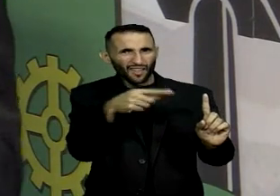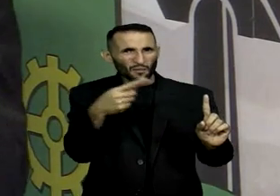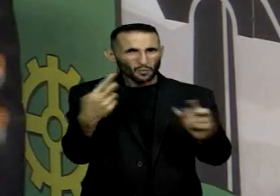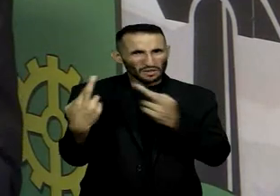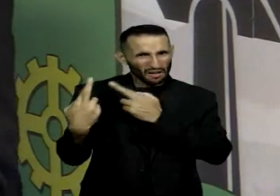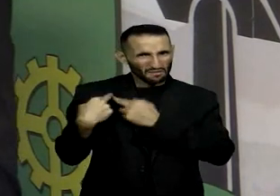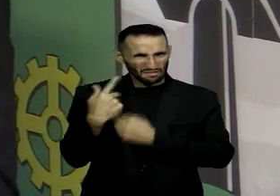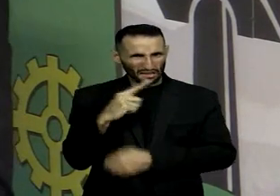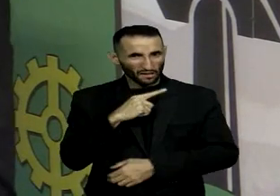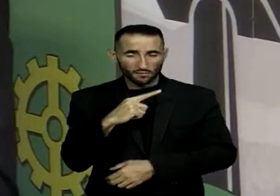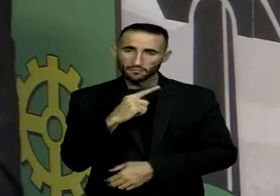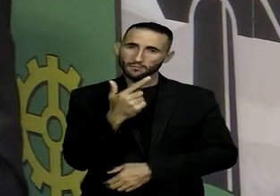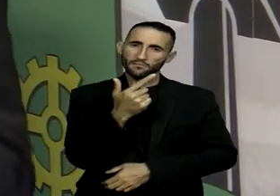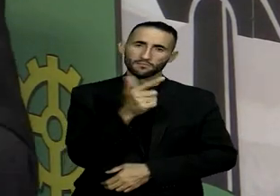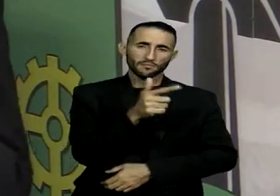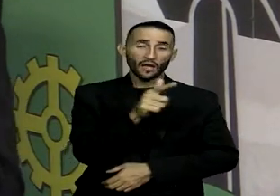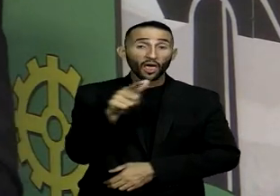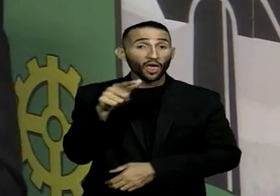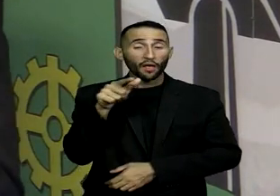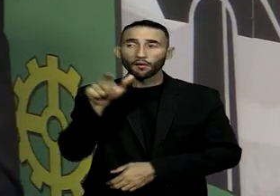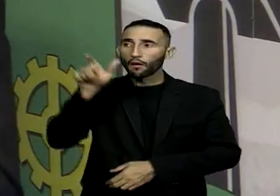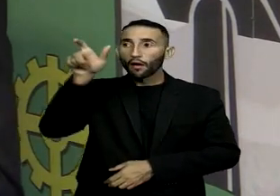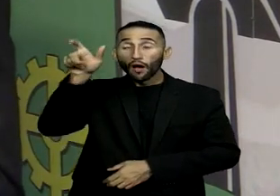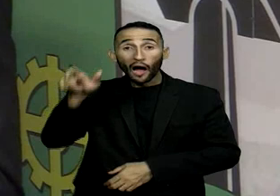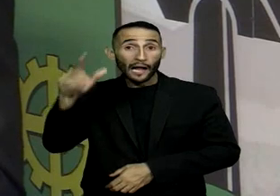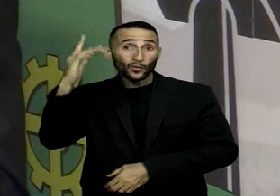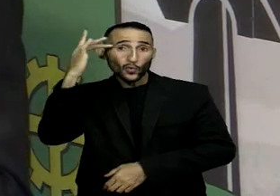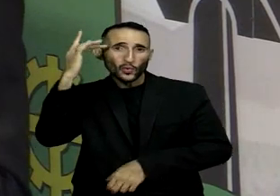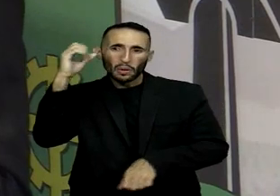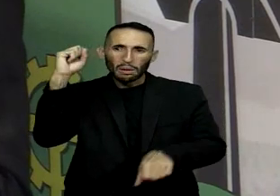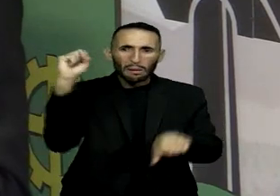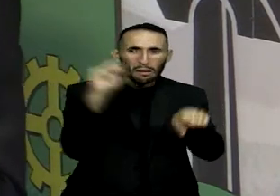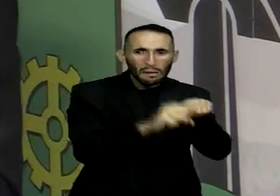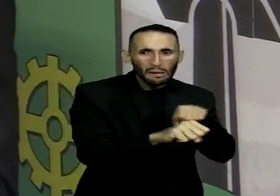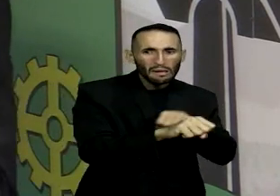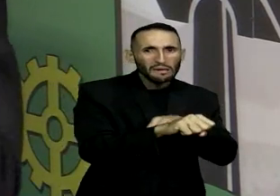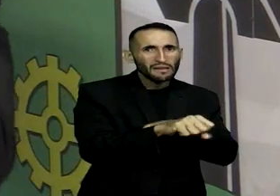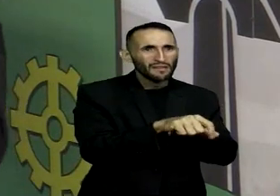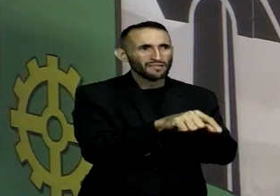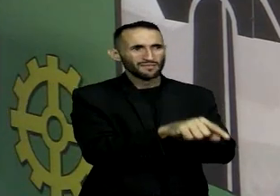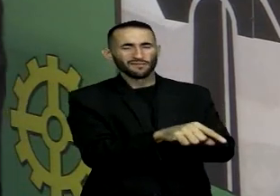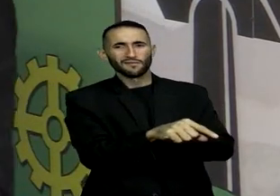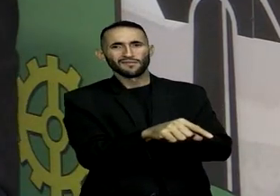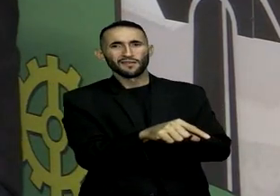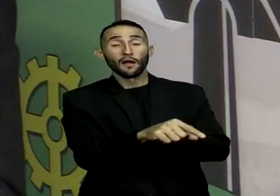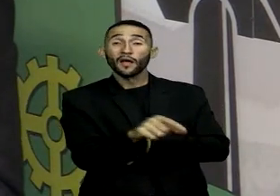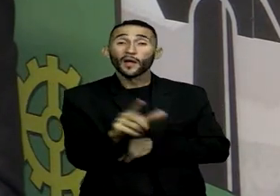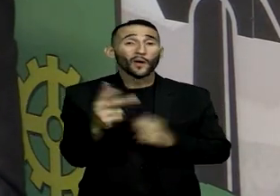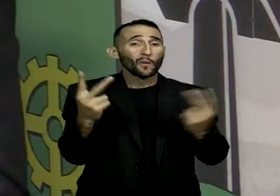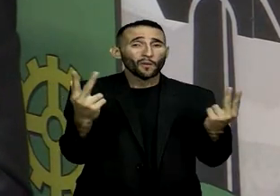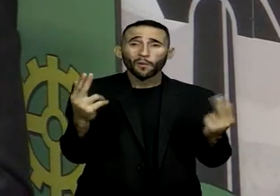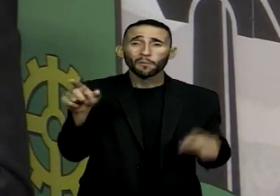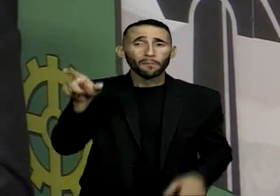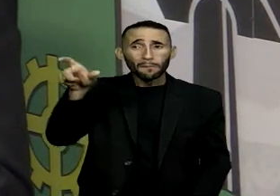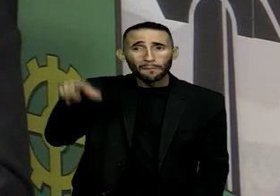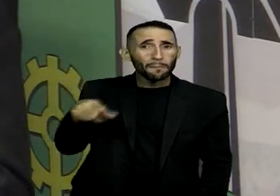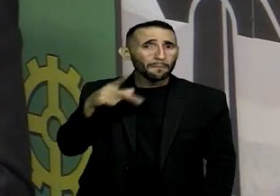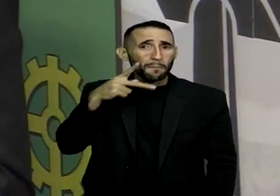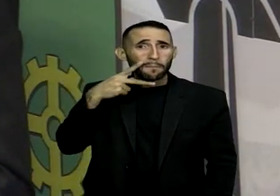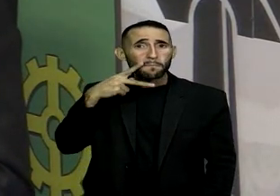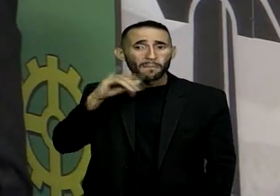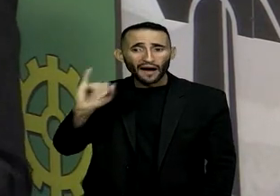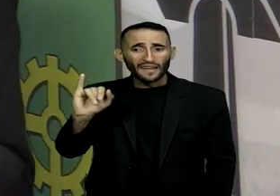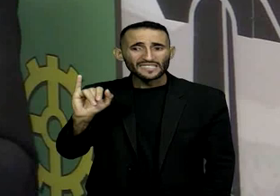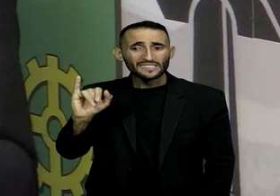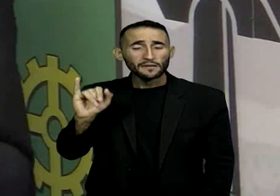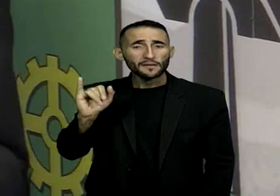que causou esse estupro e outras coisas mais. E esse rapaz também, esse pai que violentou a filha, já